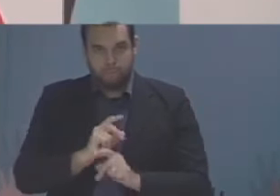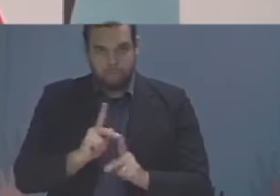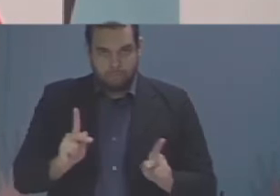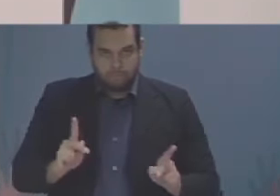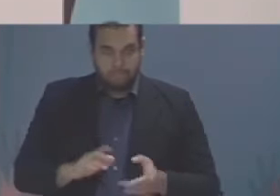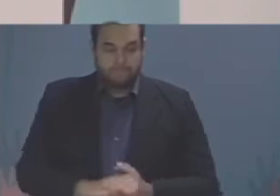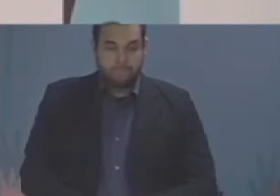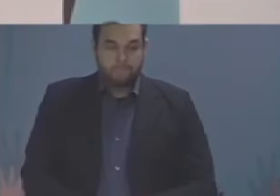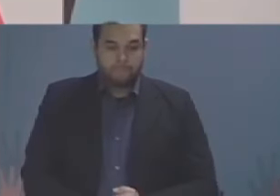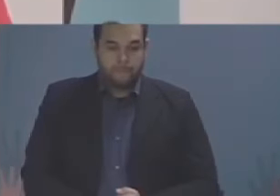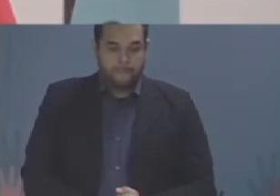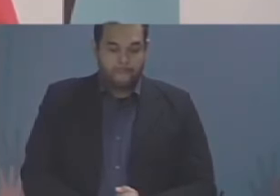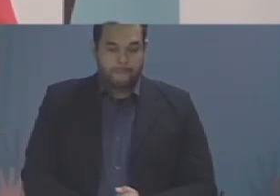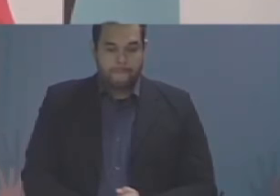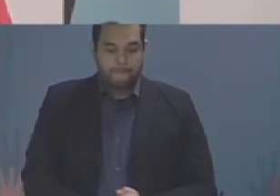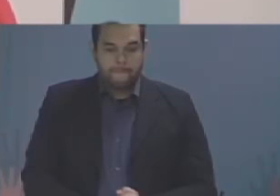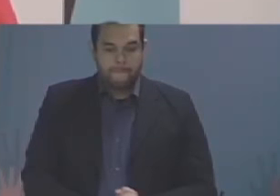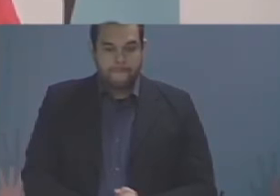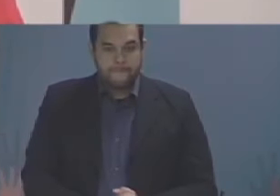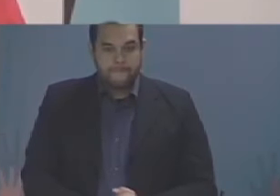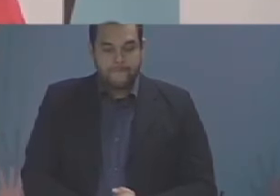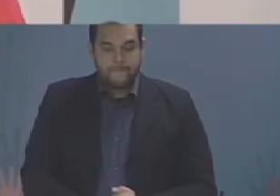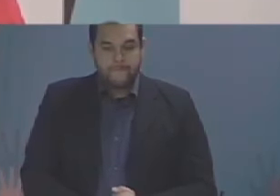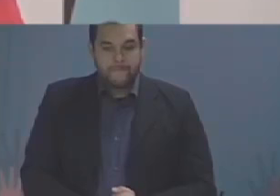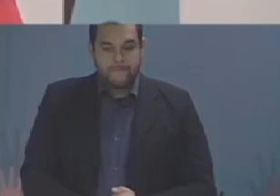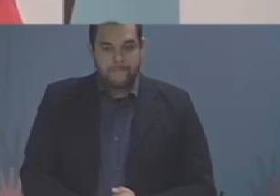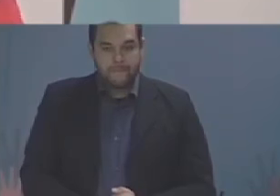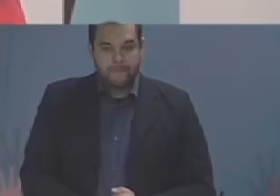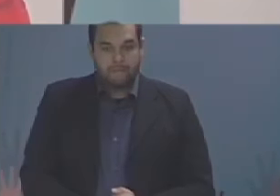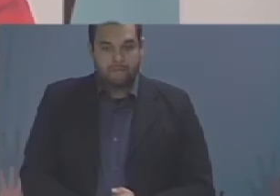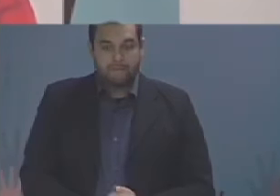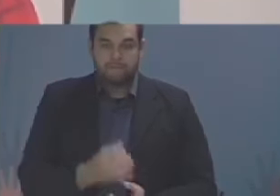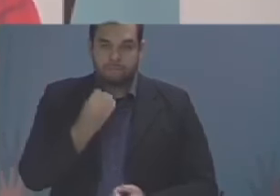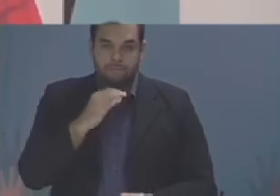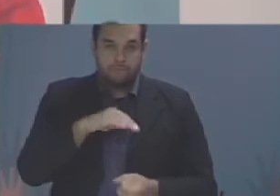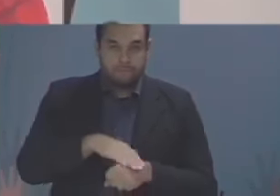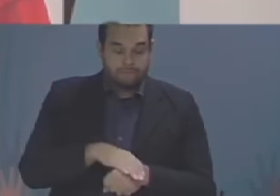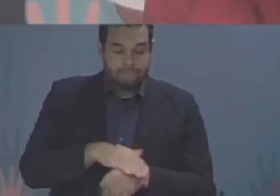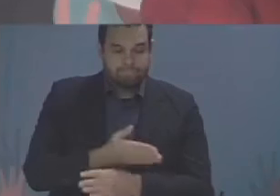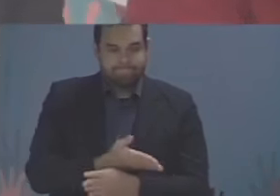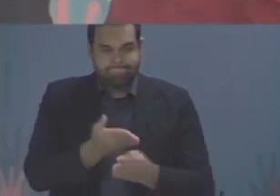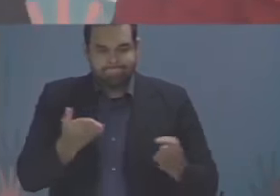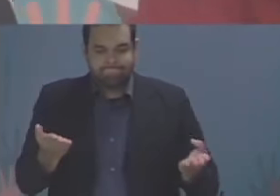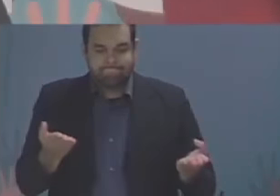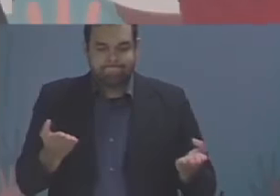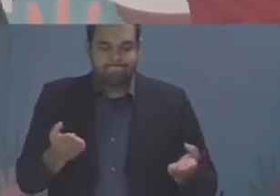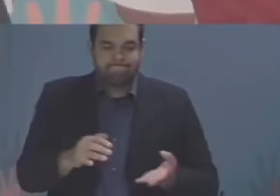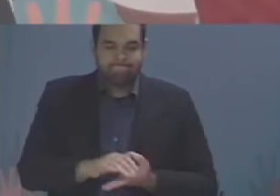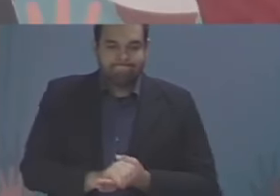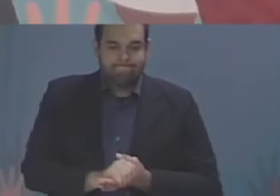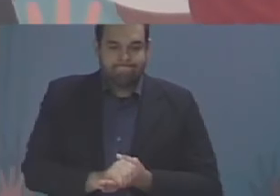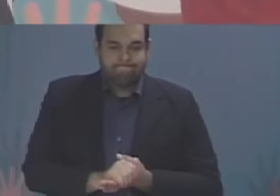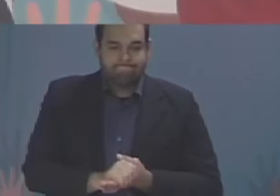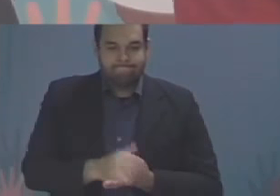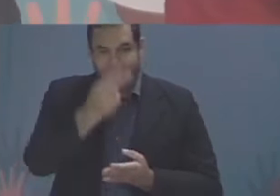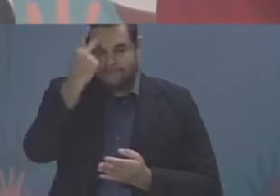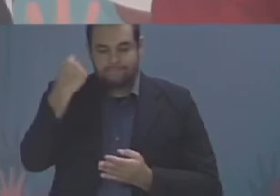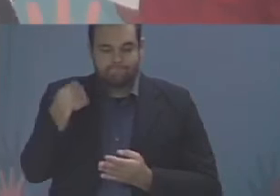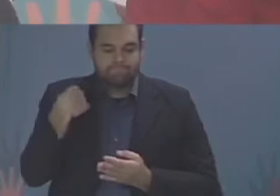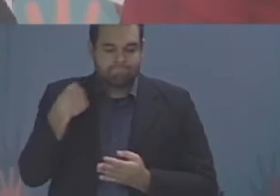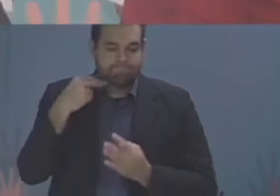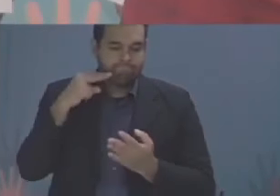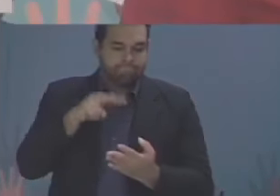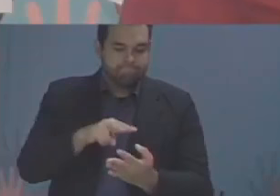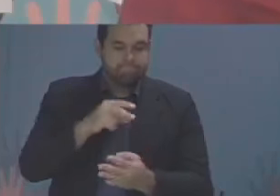Acompanhe por ali também. Acompanhe por ali o tempo. Bom, boa noite a todas e todas que nos acompanham aqui